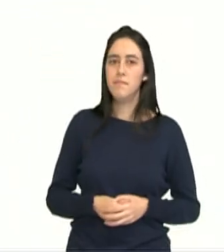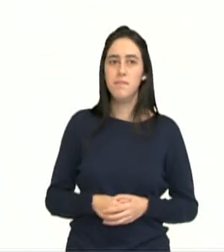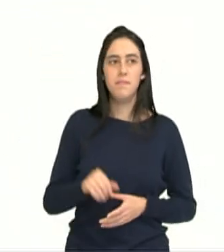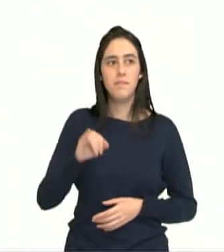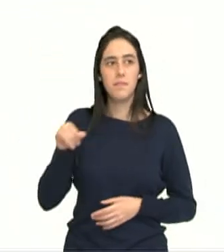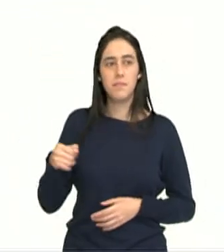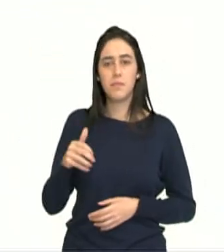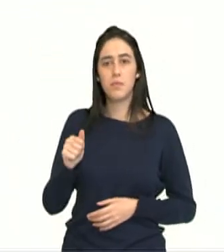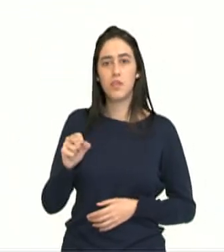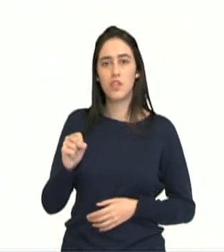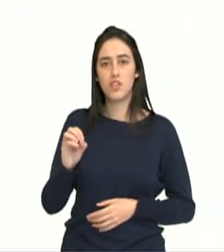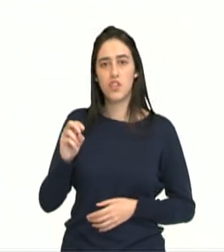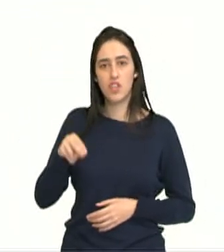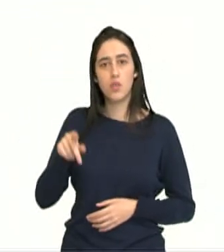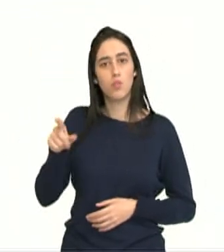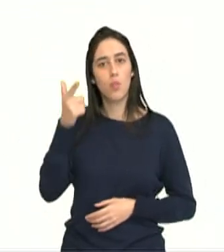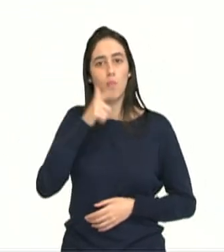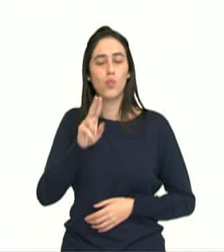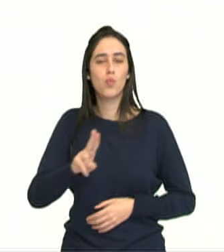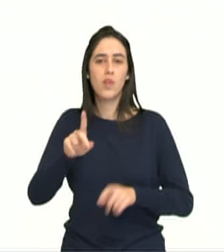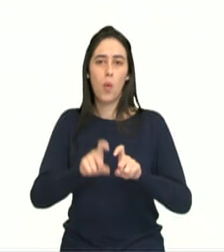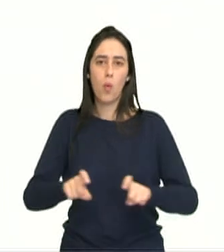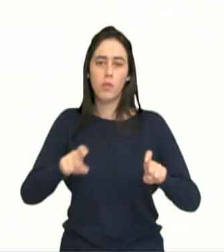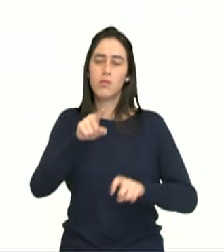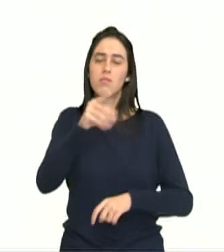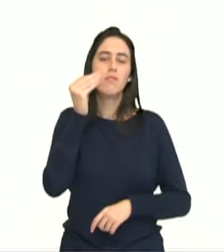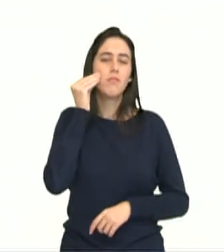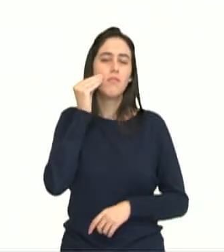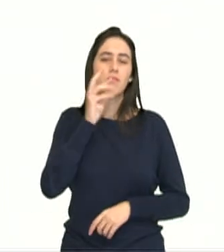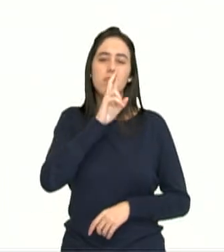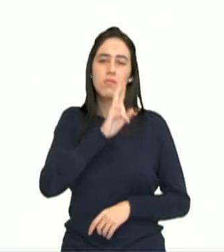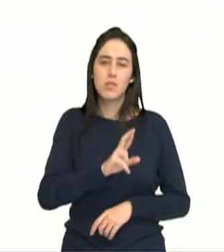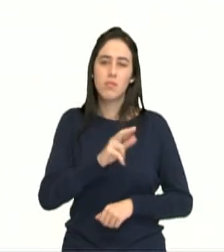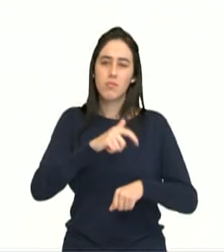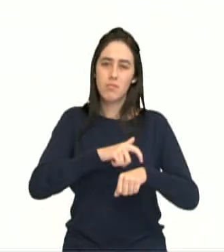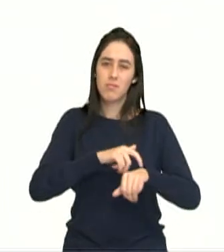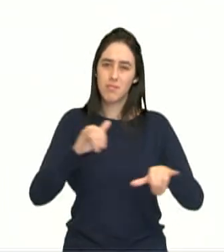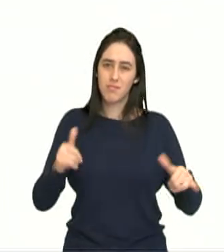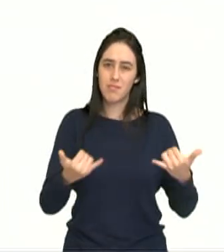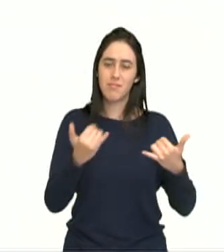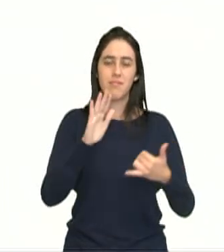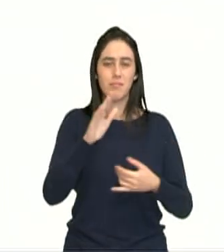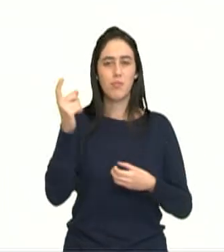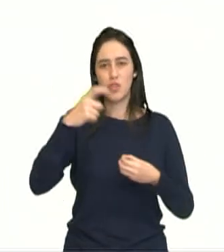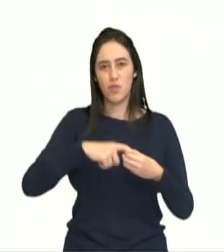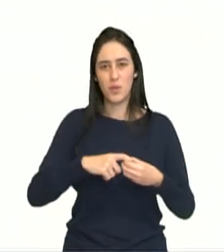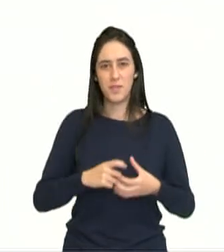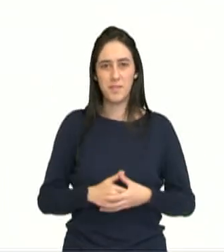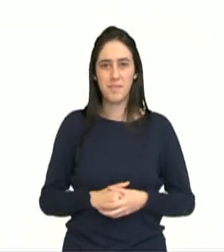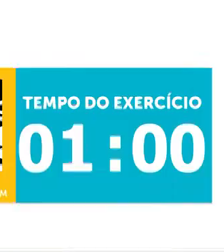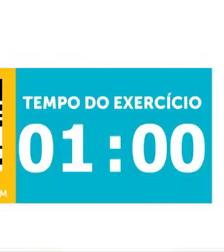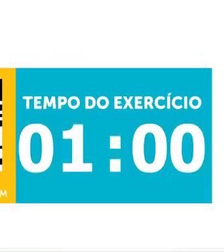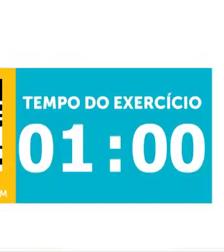consegue utilizar o computador. Vou dar um tempinho para que vocês possam solucionar essas perguntas aí. E logo mais a gente volta.